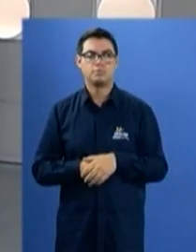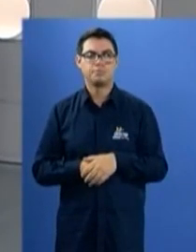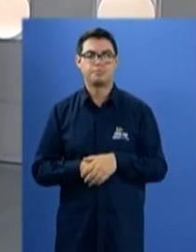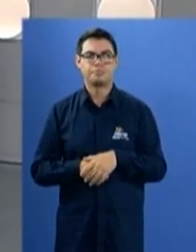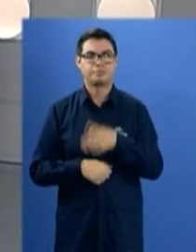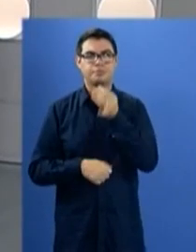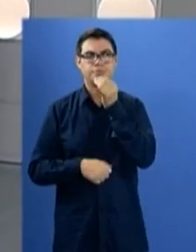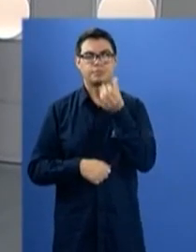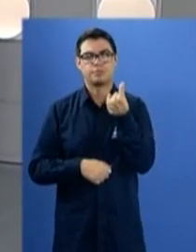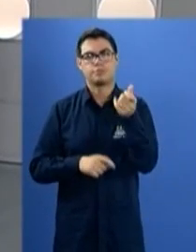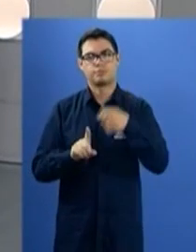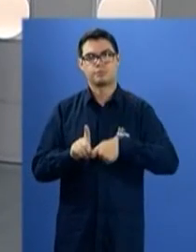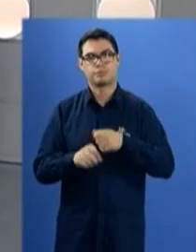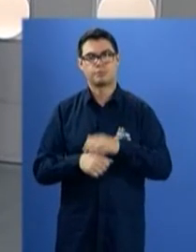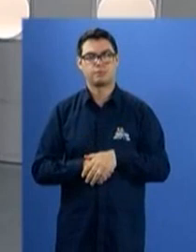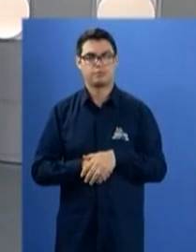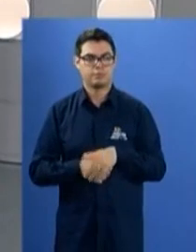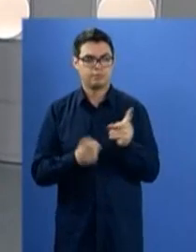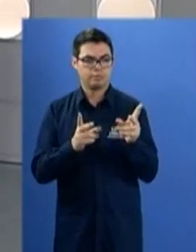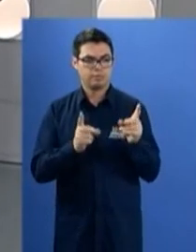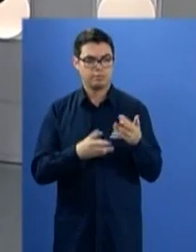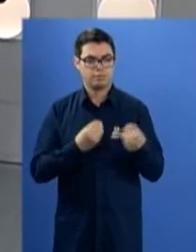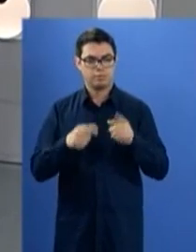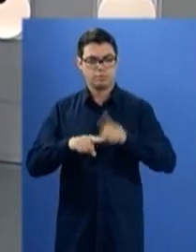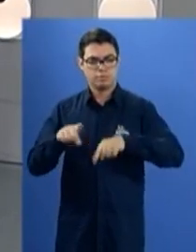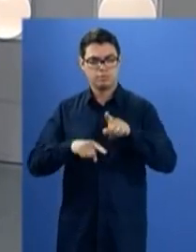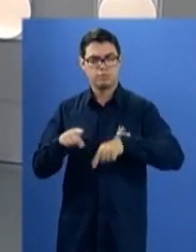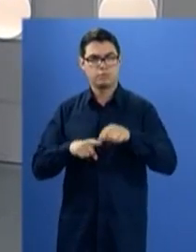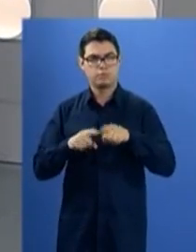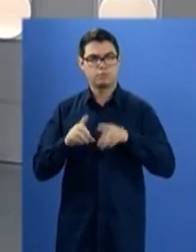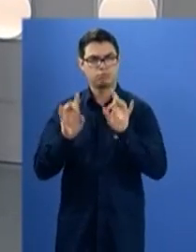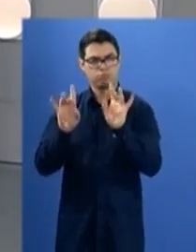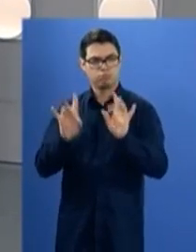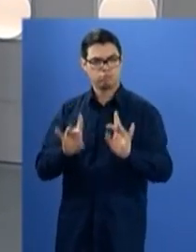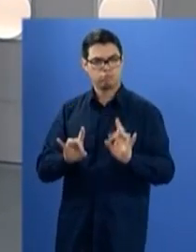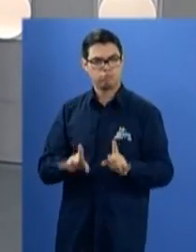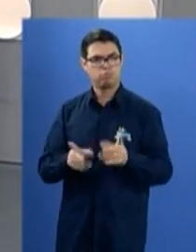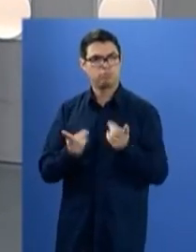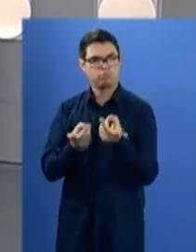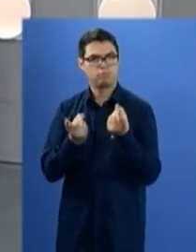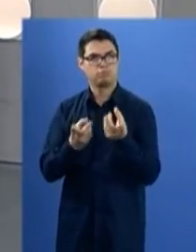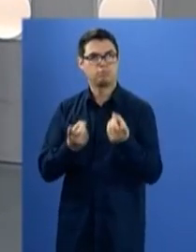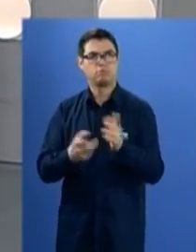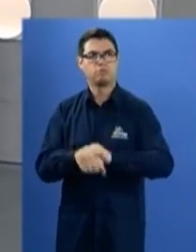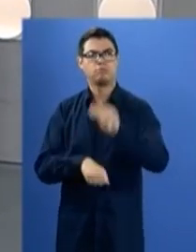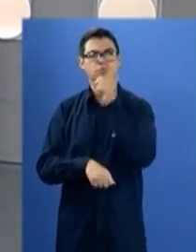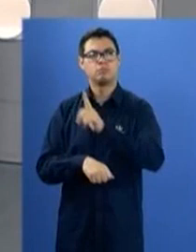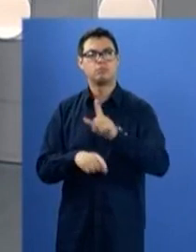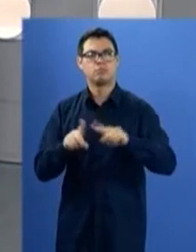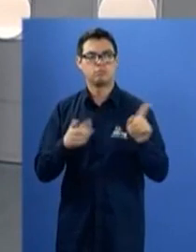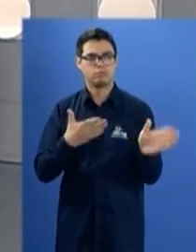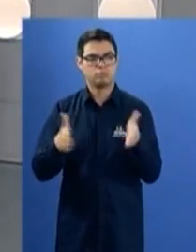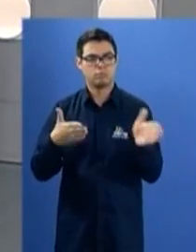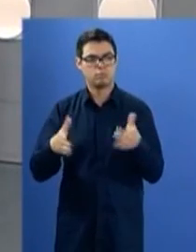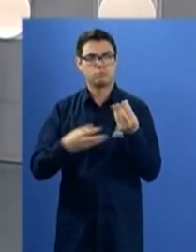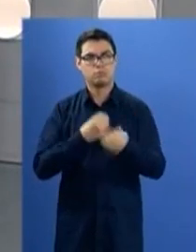durante 6 meses. Esse produto acabou tendo uma excelente aceitação pelo mercado, só que a